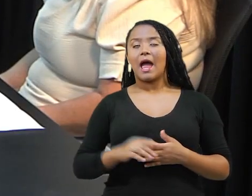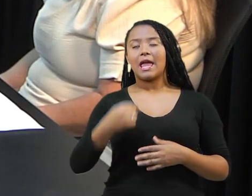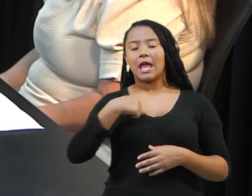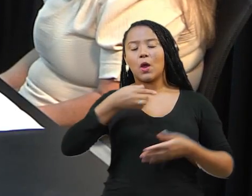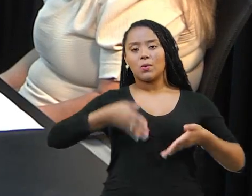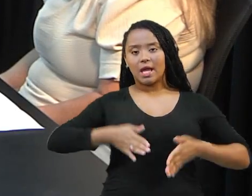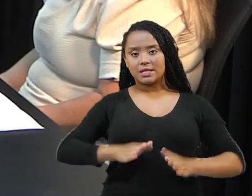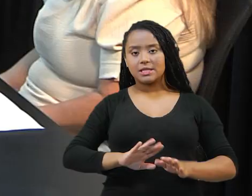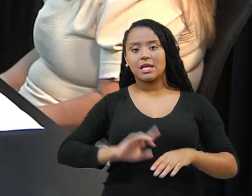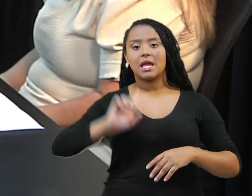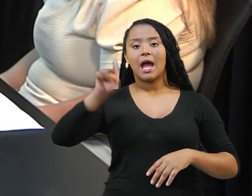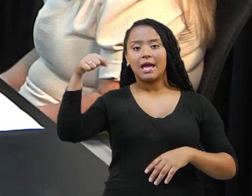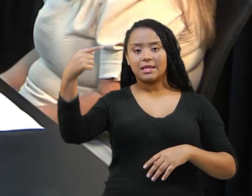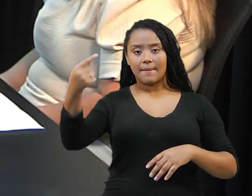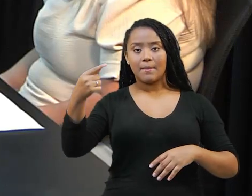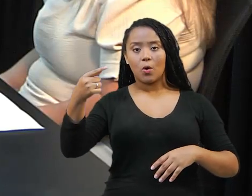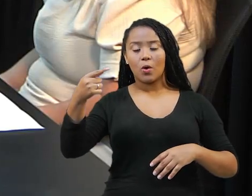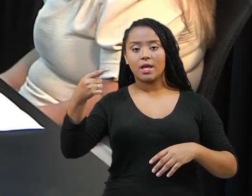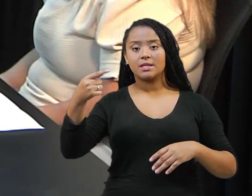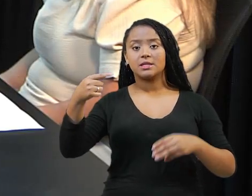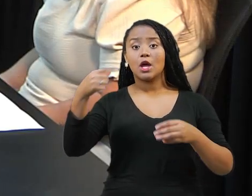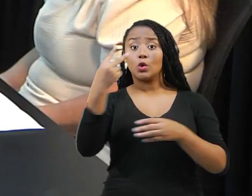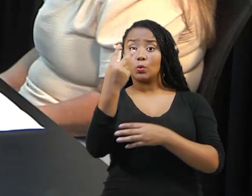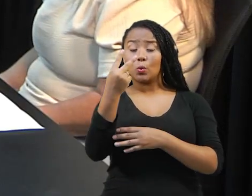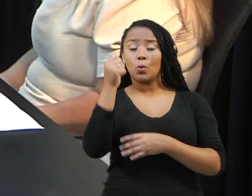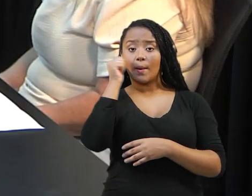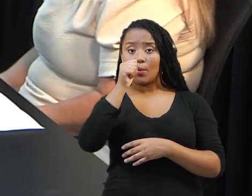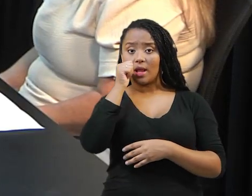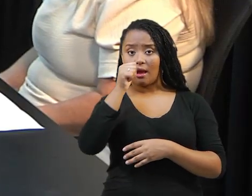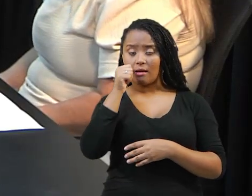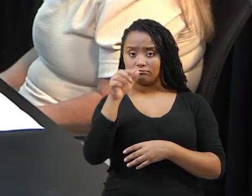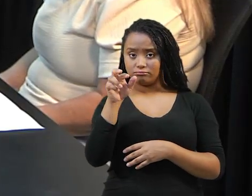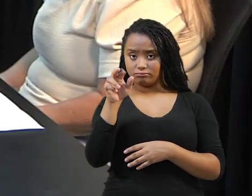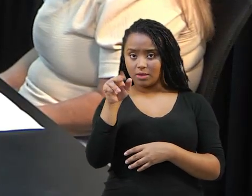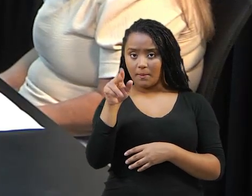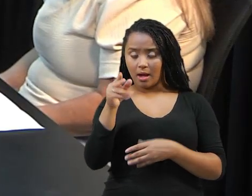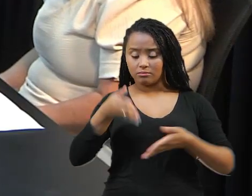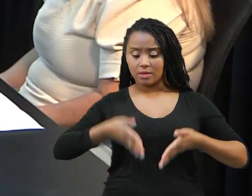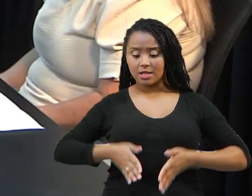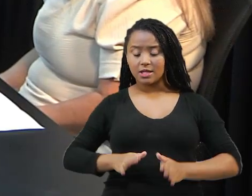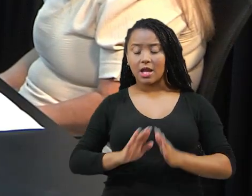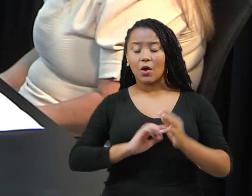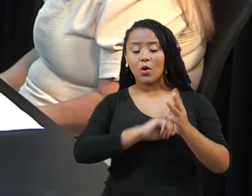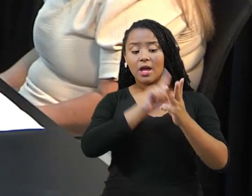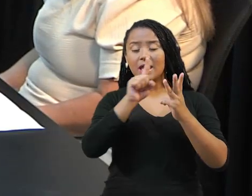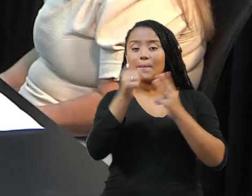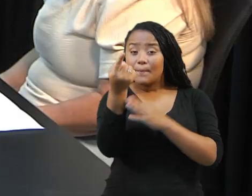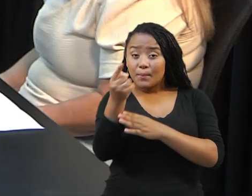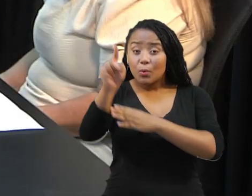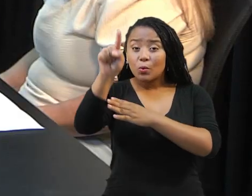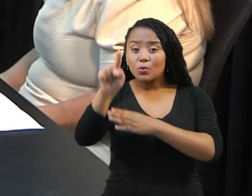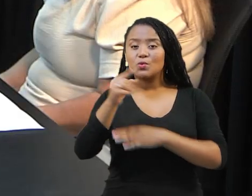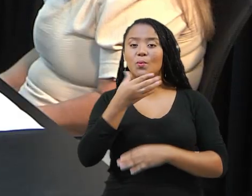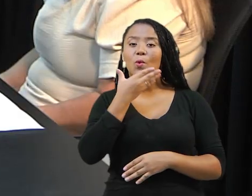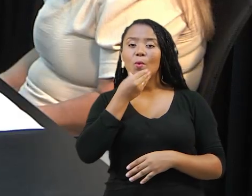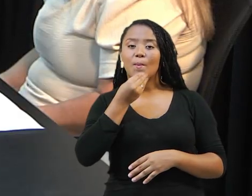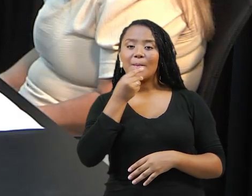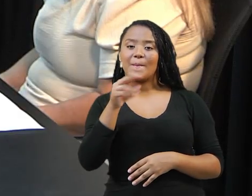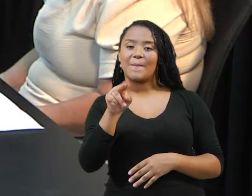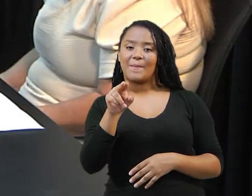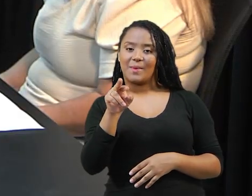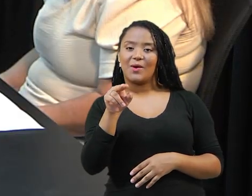2 mulheres e o caçulinha é um homem. Vocês são em 4 lá. 4. E